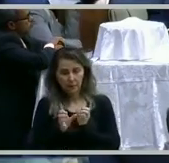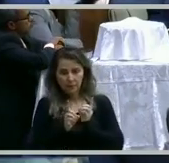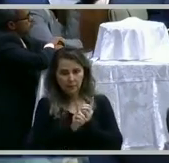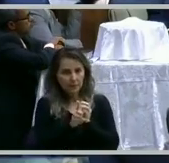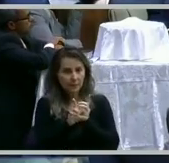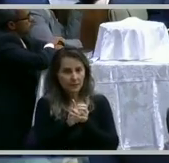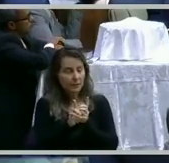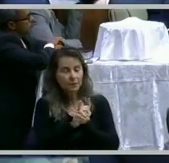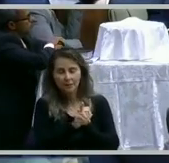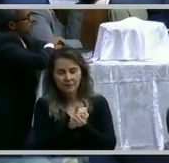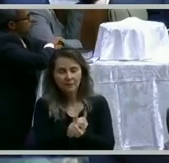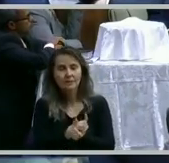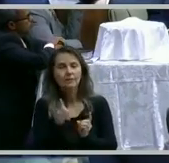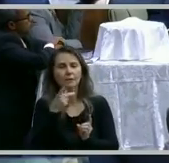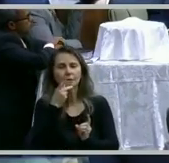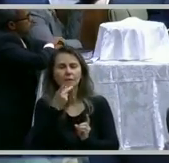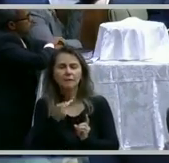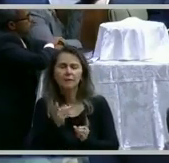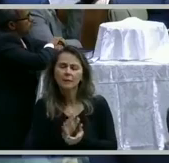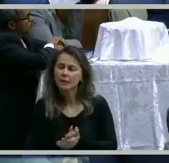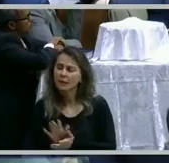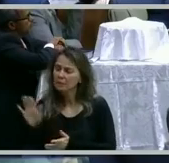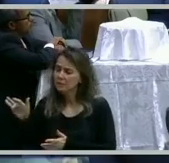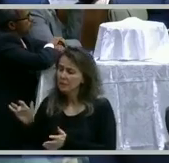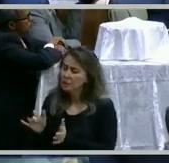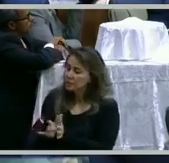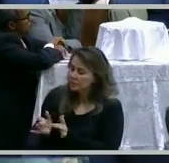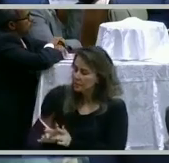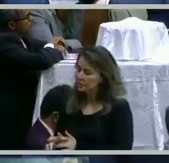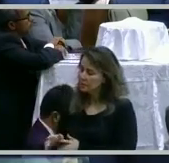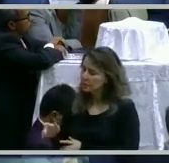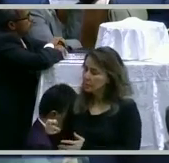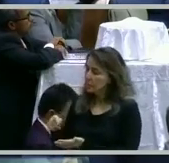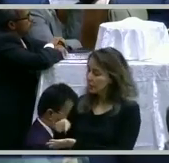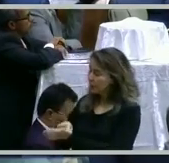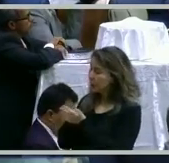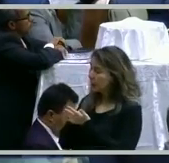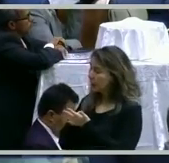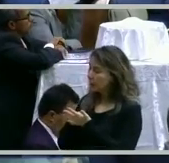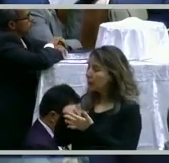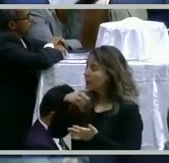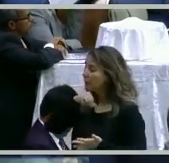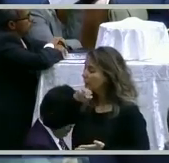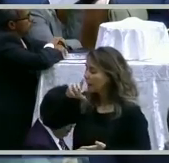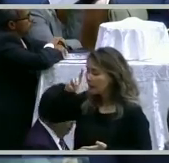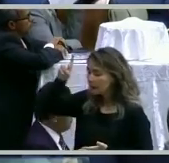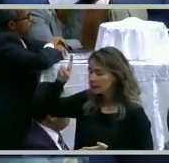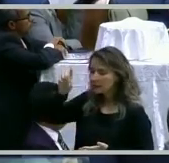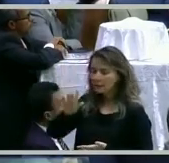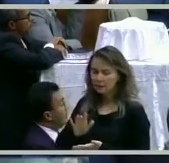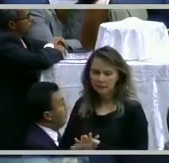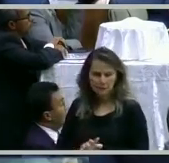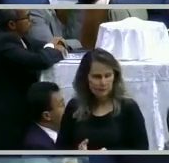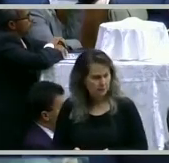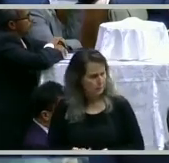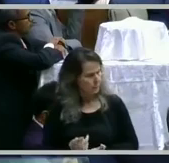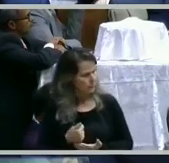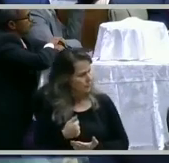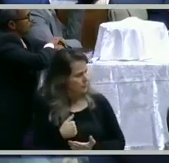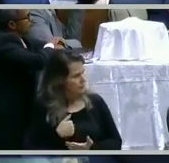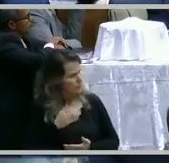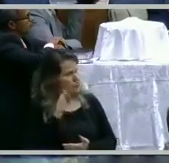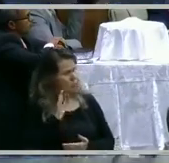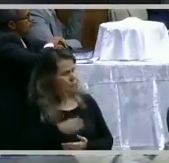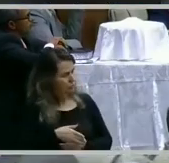Pai. E Jesus respondeu, eu estou convosco há um tempo até considerável.